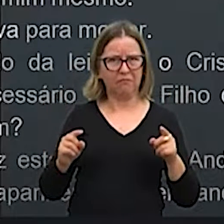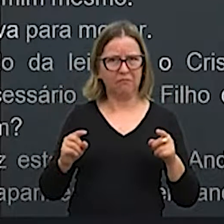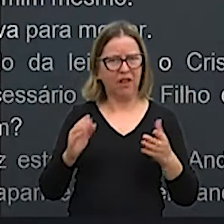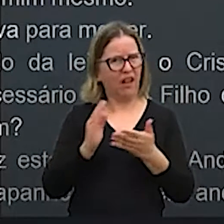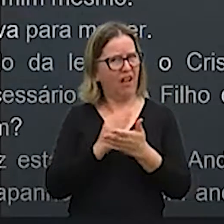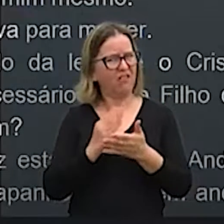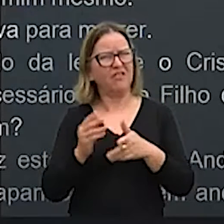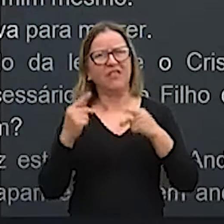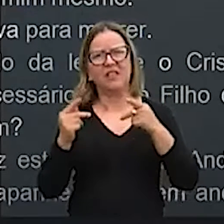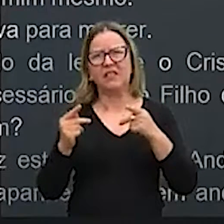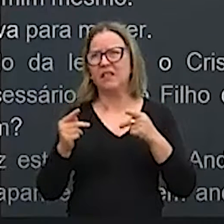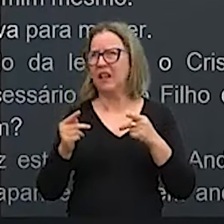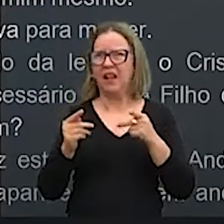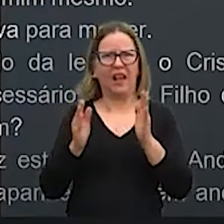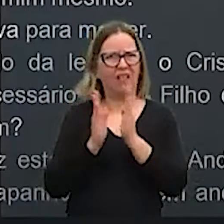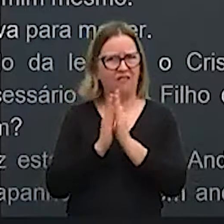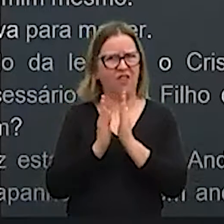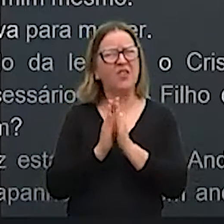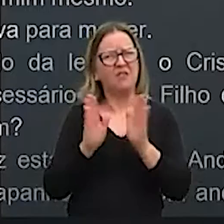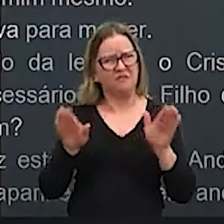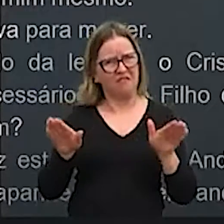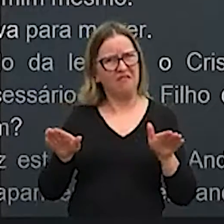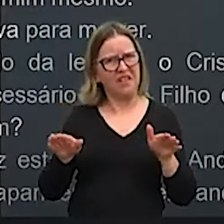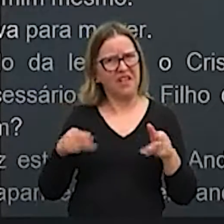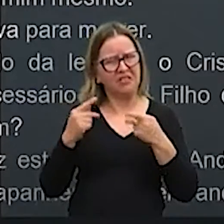diziam, foi um anjo que lhe falou.